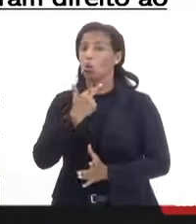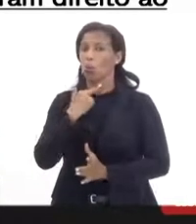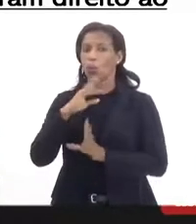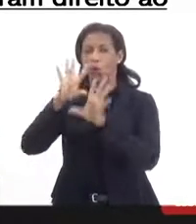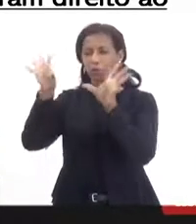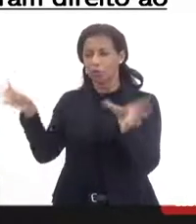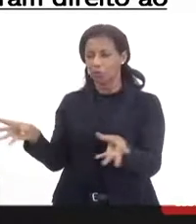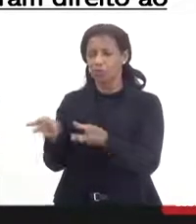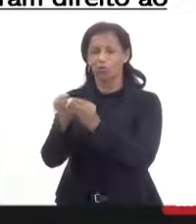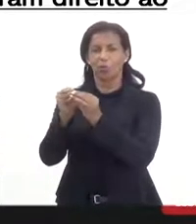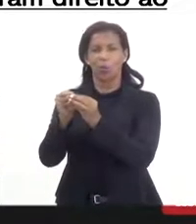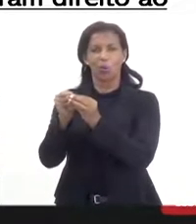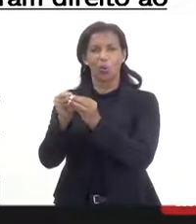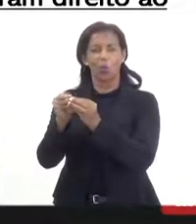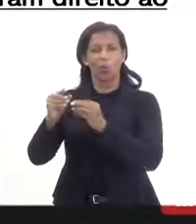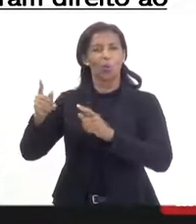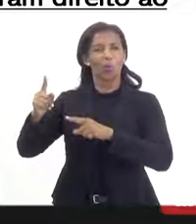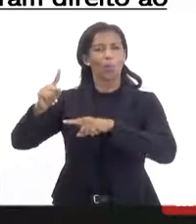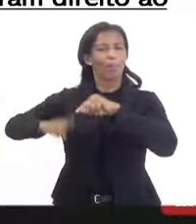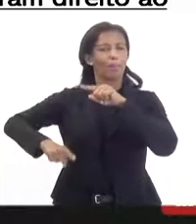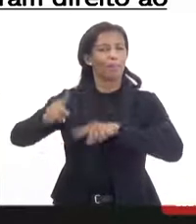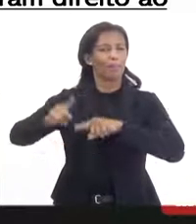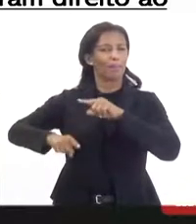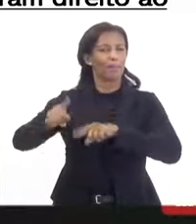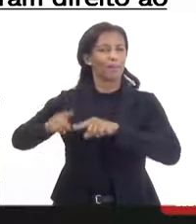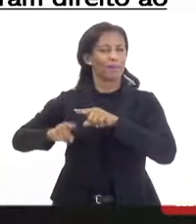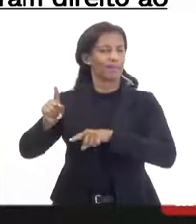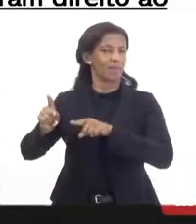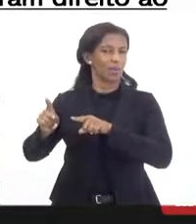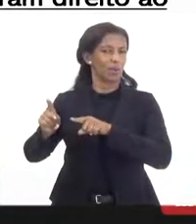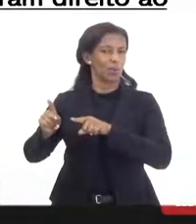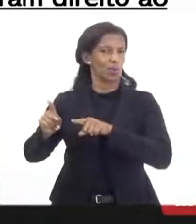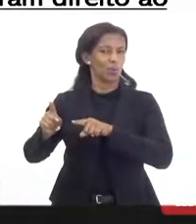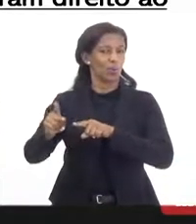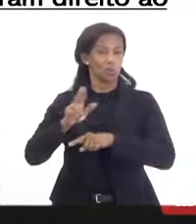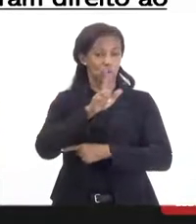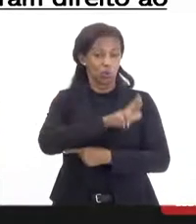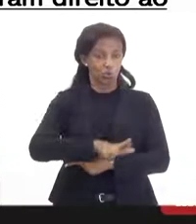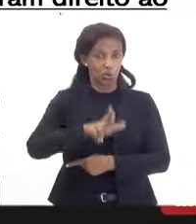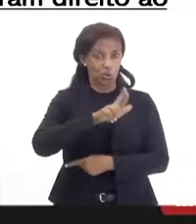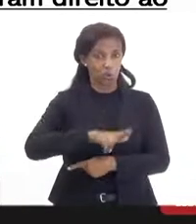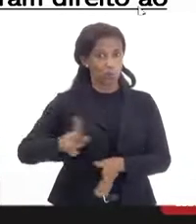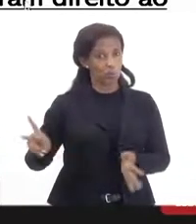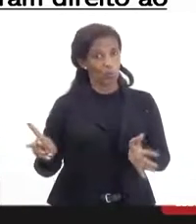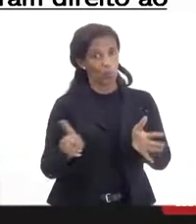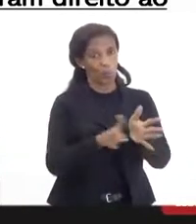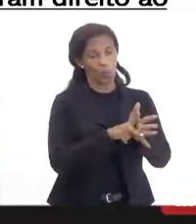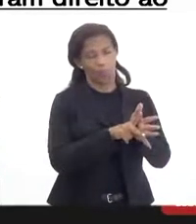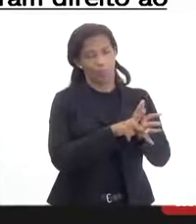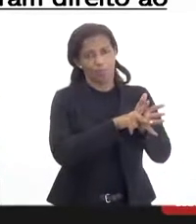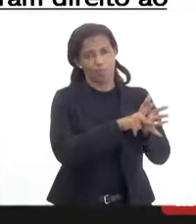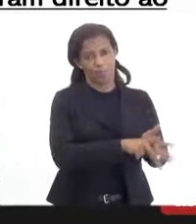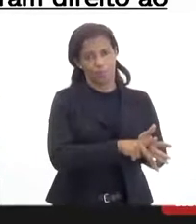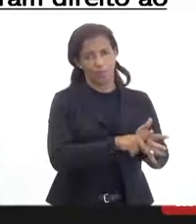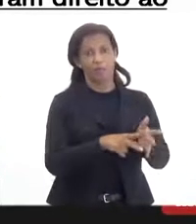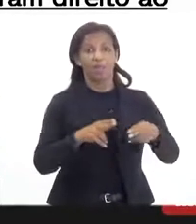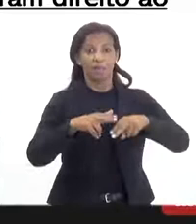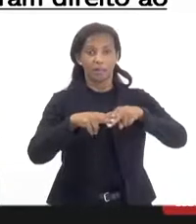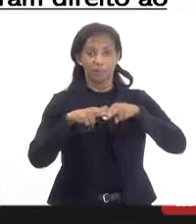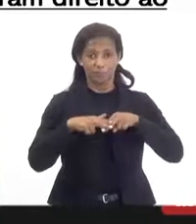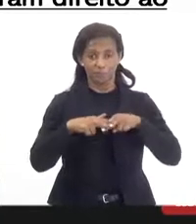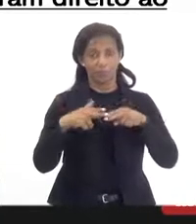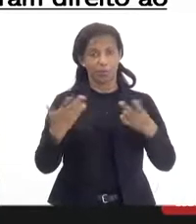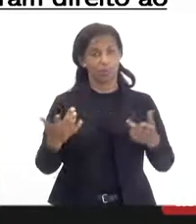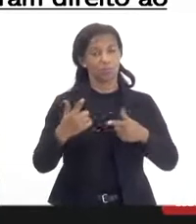classificados como produtos intermediários ou insumos e devem ser classificados como material de uso e consumo e, por isso, atualmente,